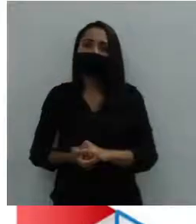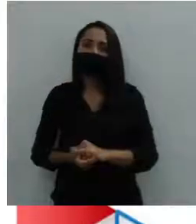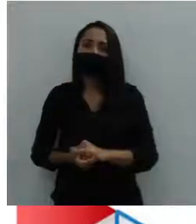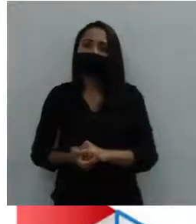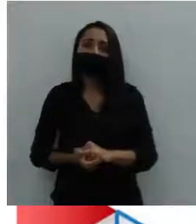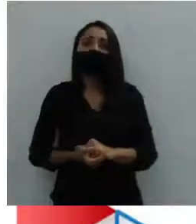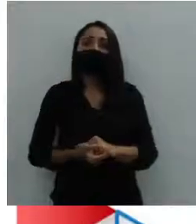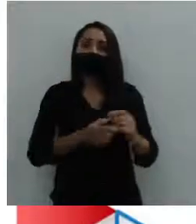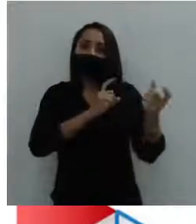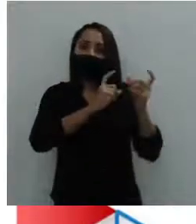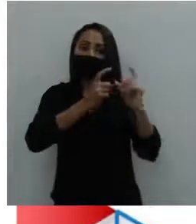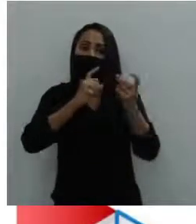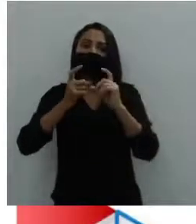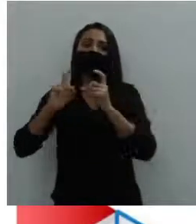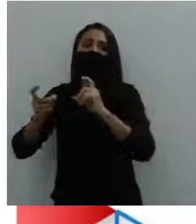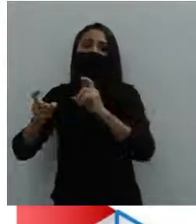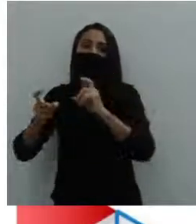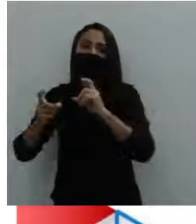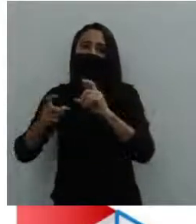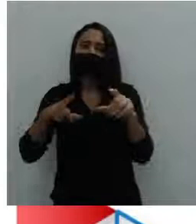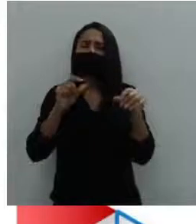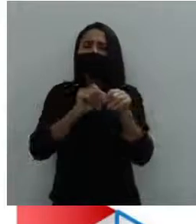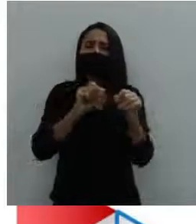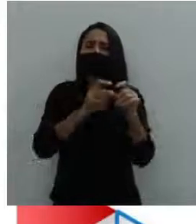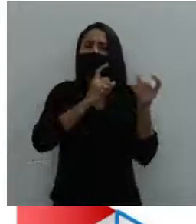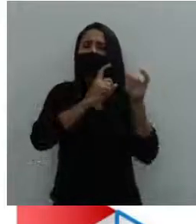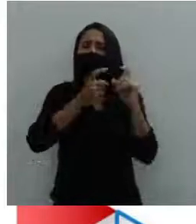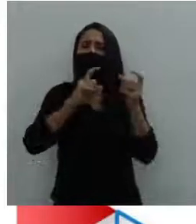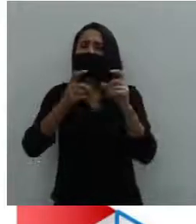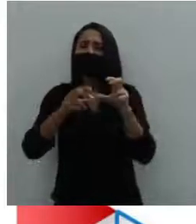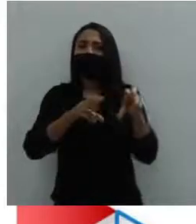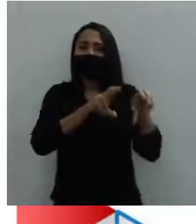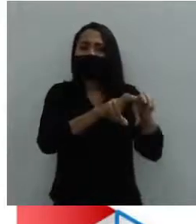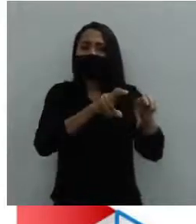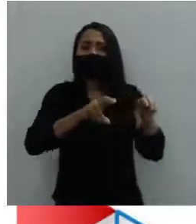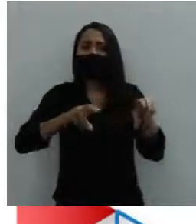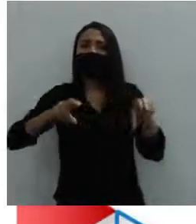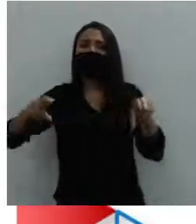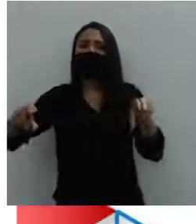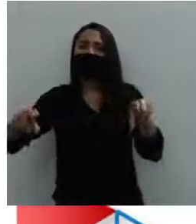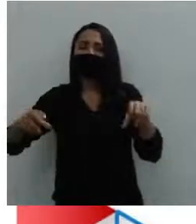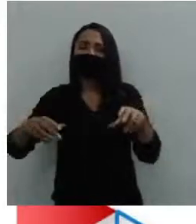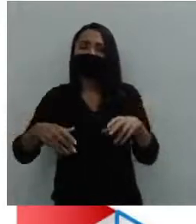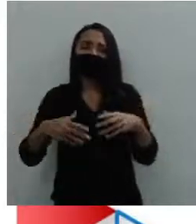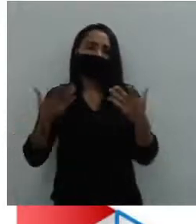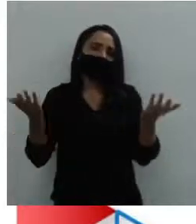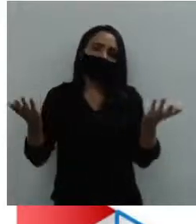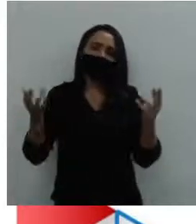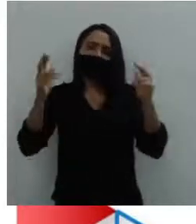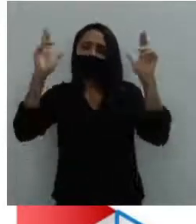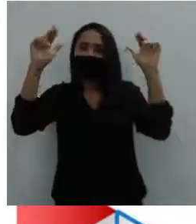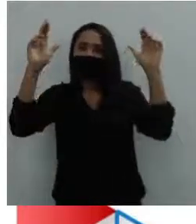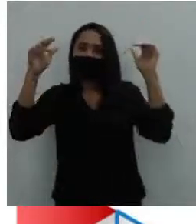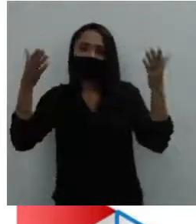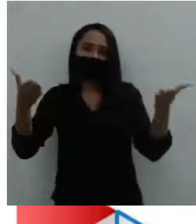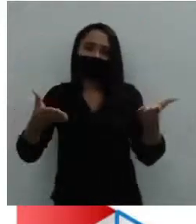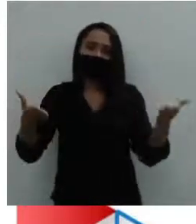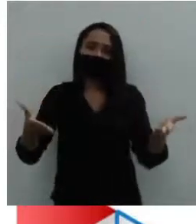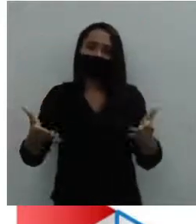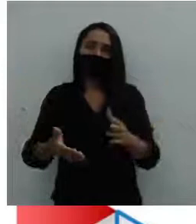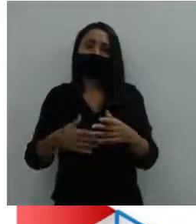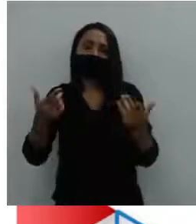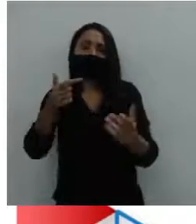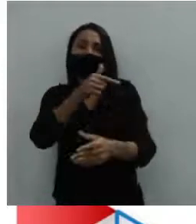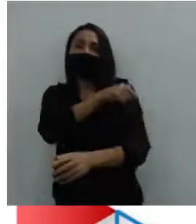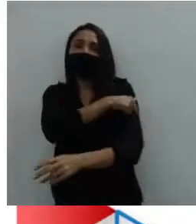o debate. Fazer um debate ou um júri simulado. Que tal? Pegar um tema atual, vocês já são